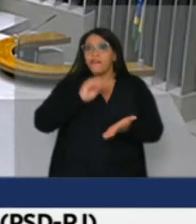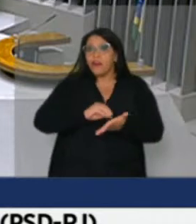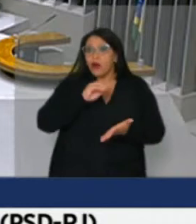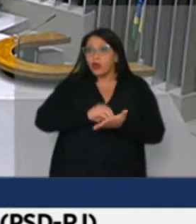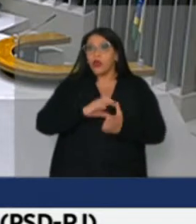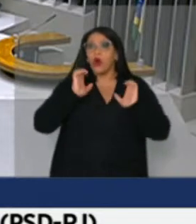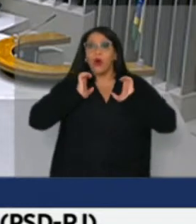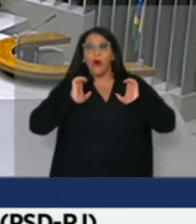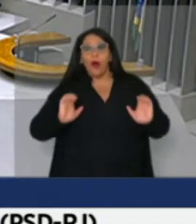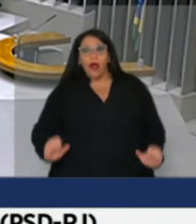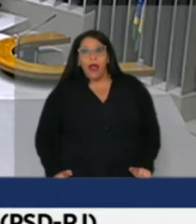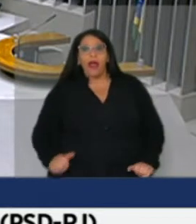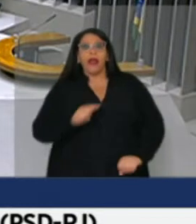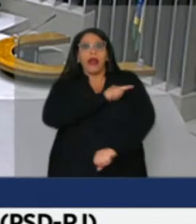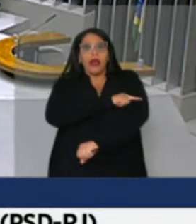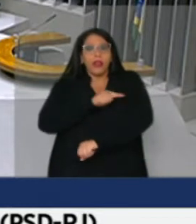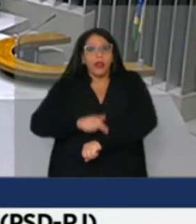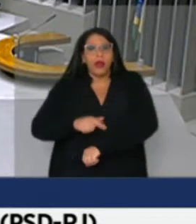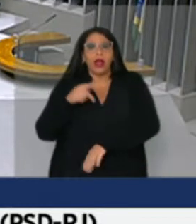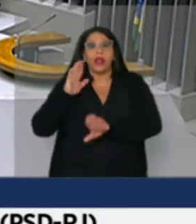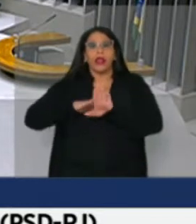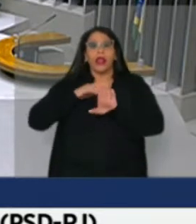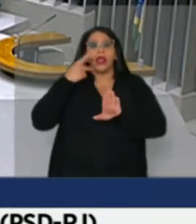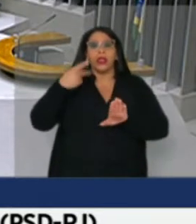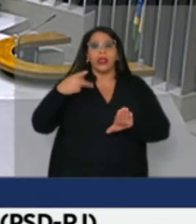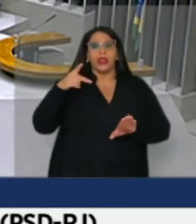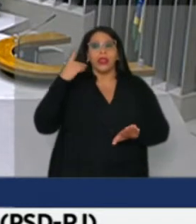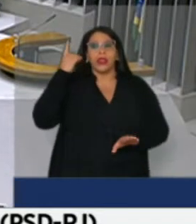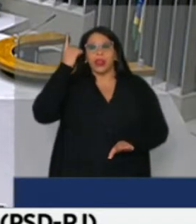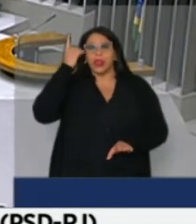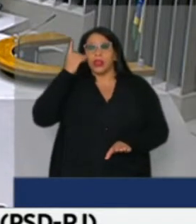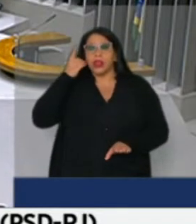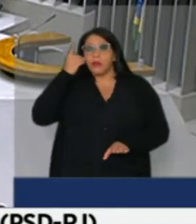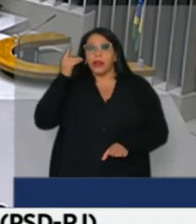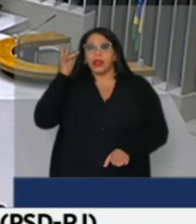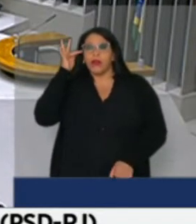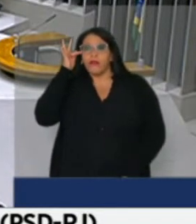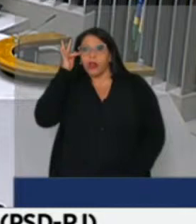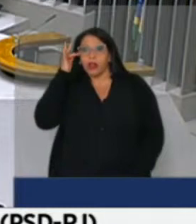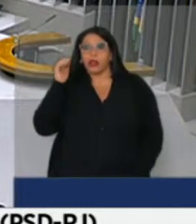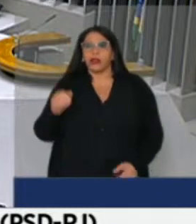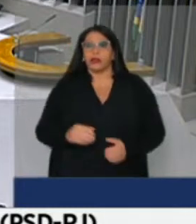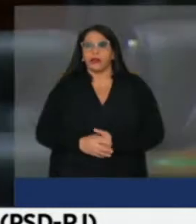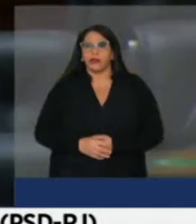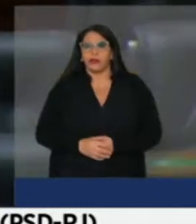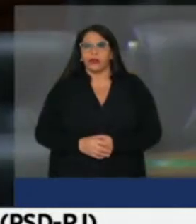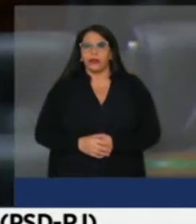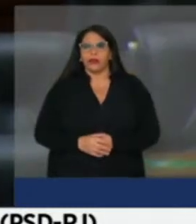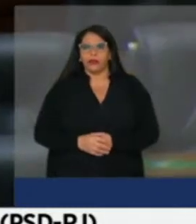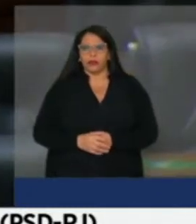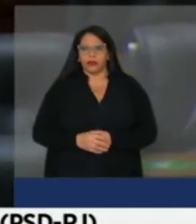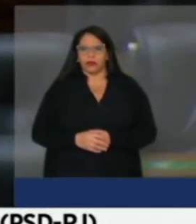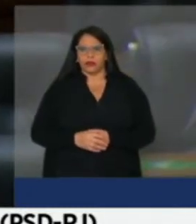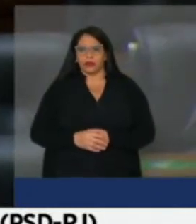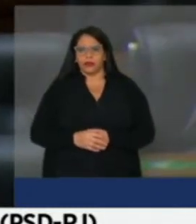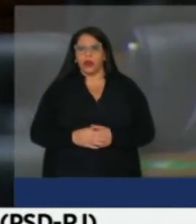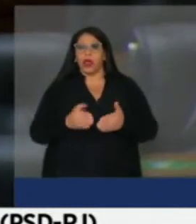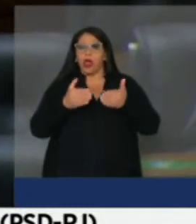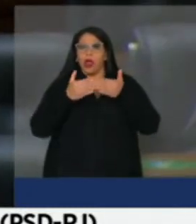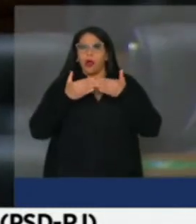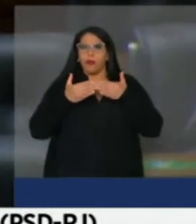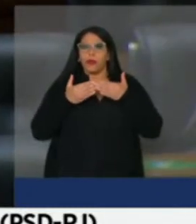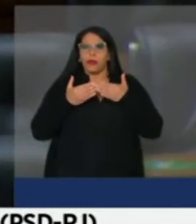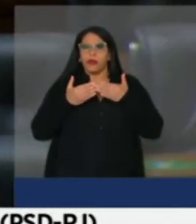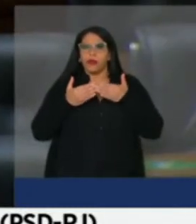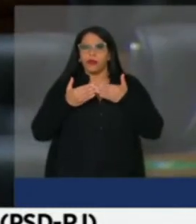decoro parlamentar. Da casa, e eu peço permissão a Vossa Excelência, porque eu estou retornando ao mandato agora. E hoje tem